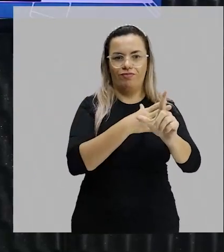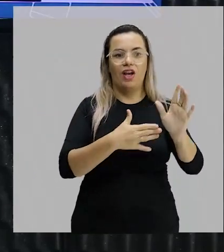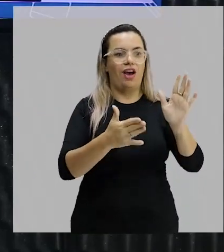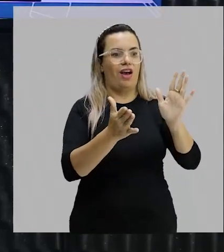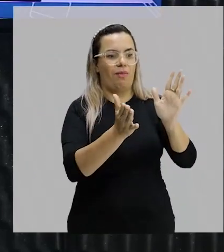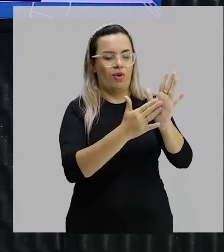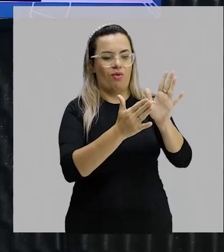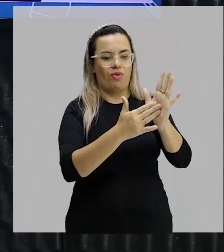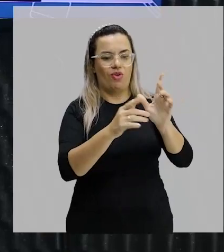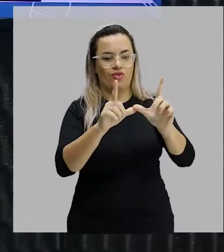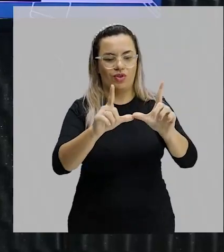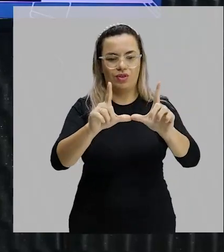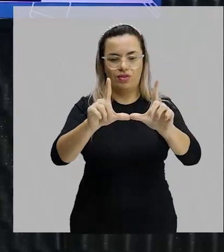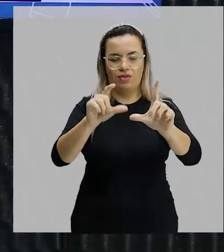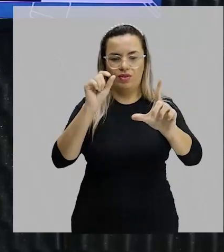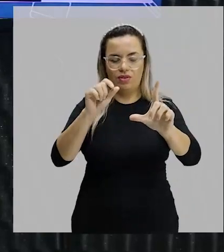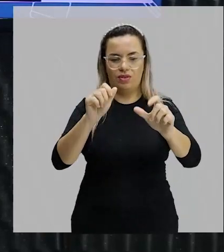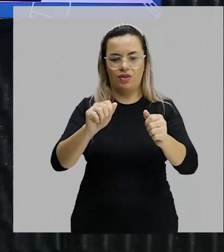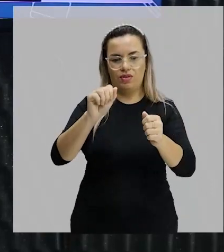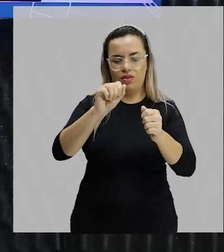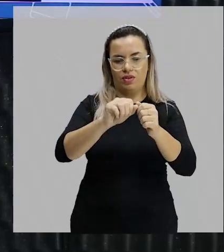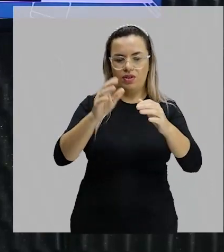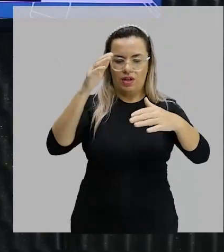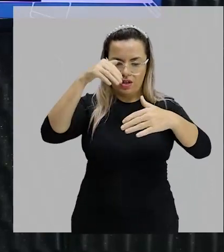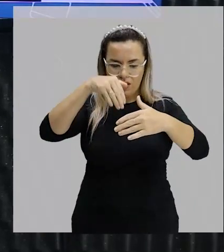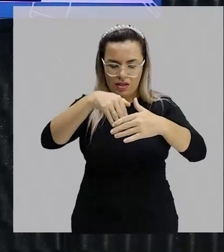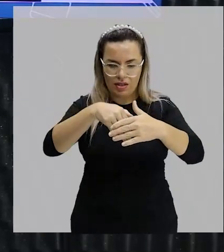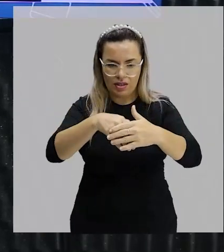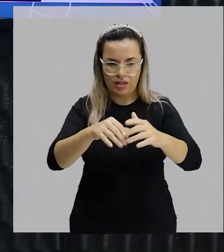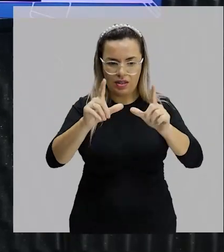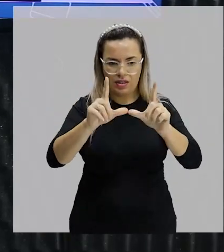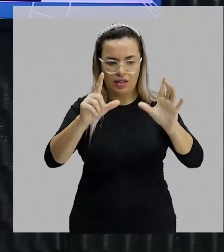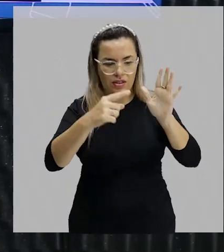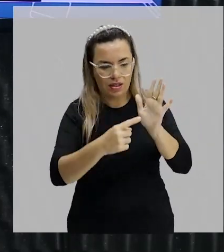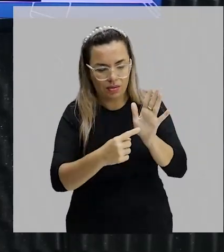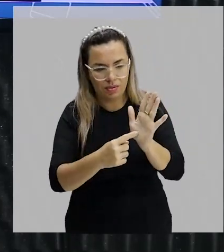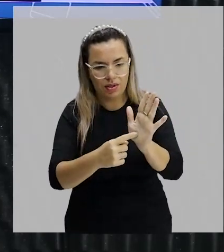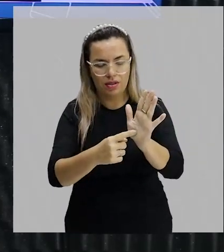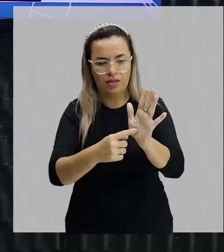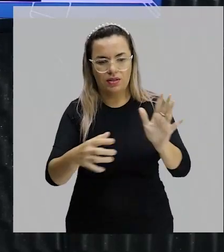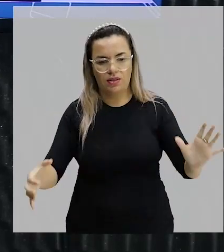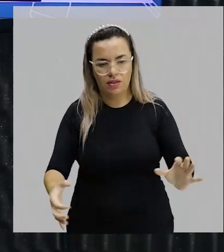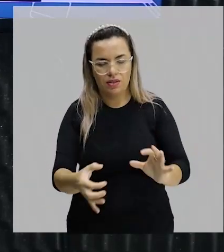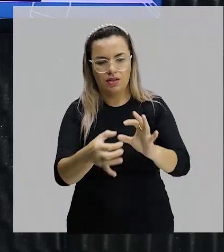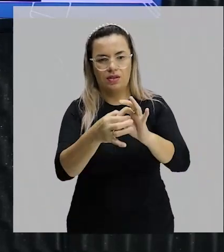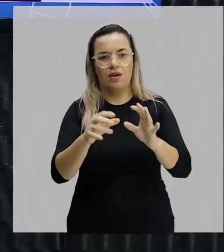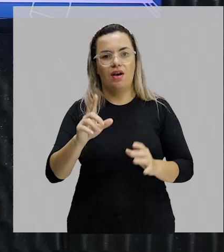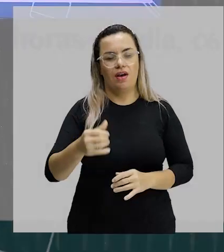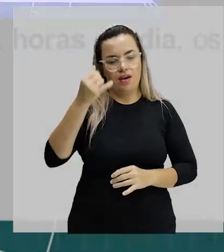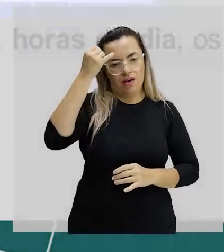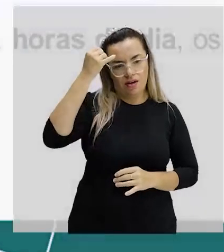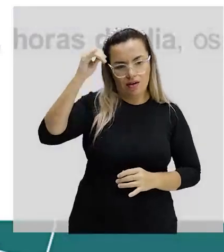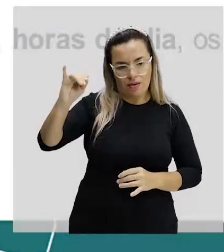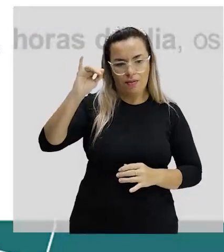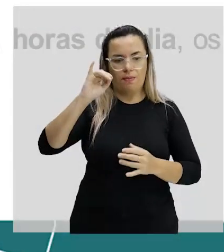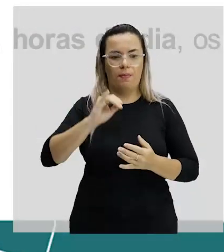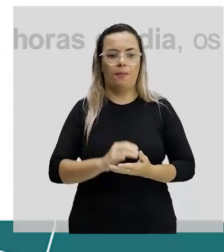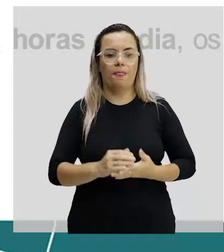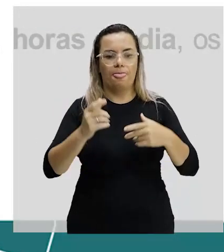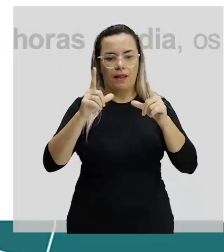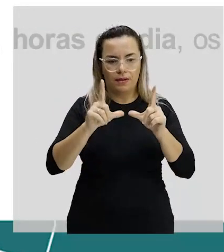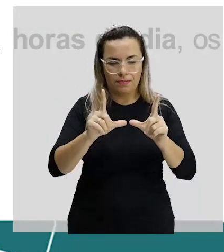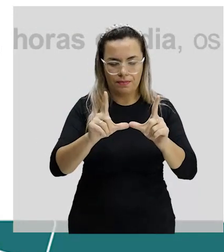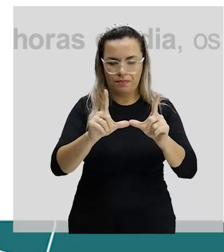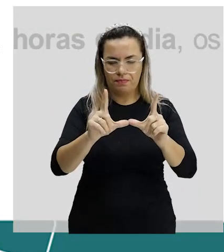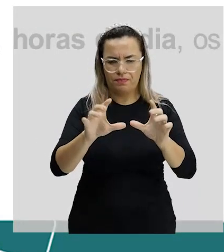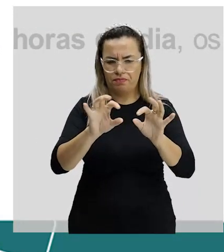cenário era fazer parte da proposta do espetáculo porque permitia isso. Então, essa era a ideia. O cenário não é